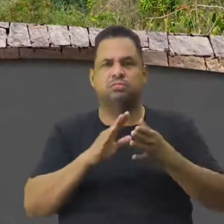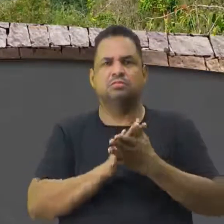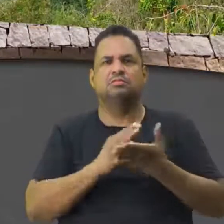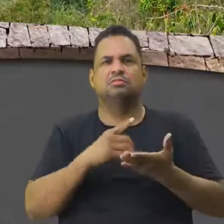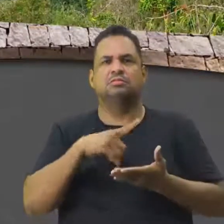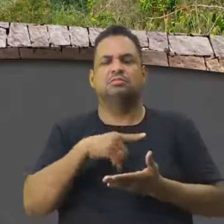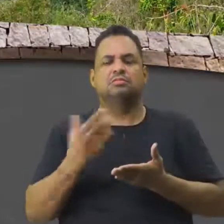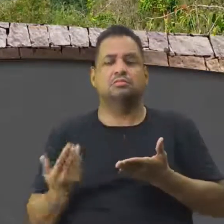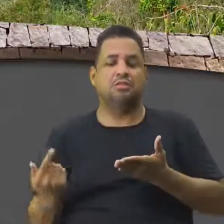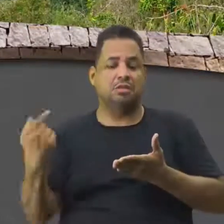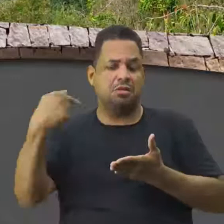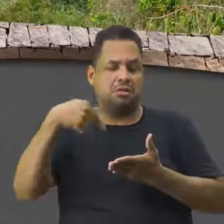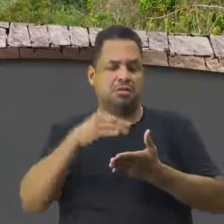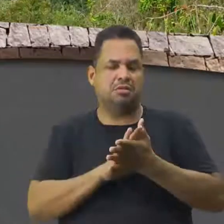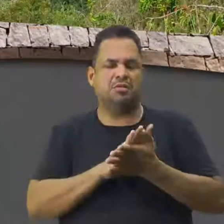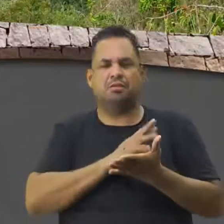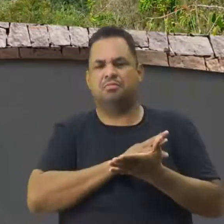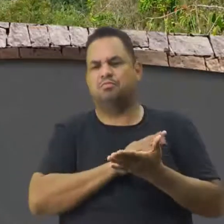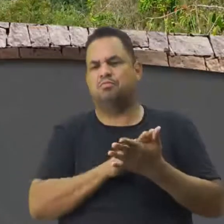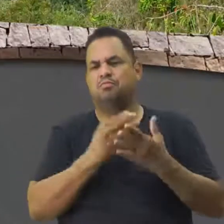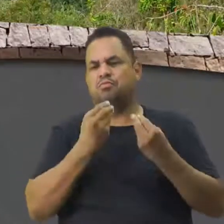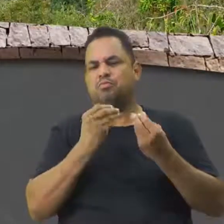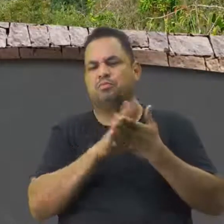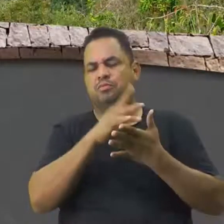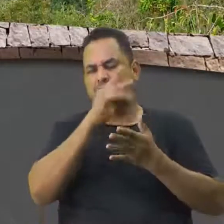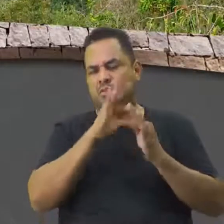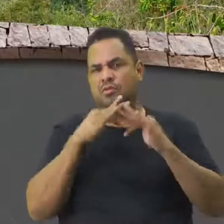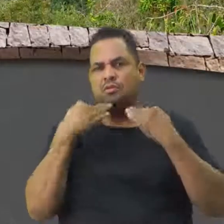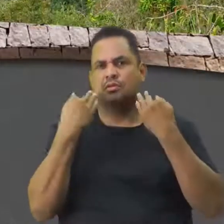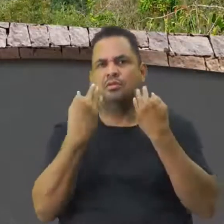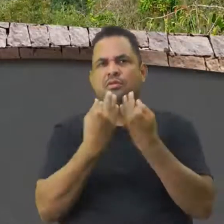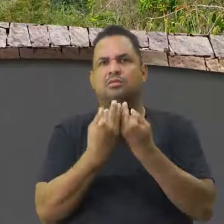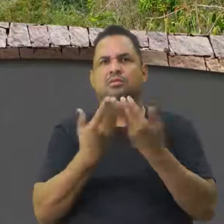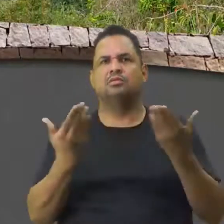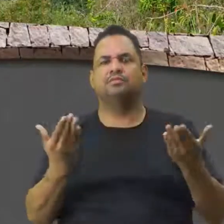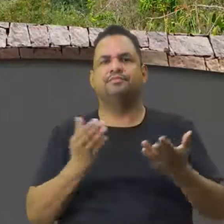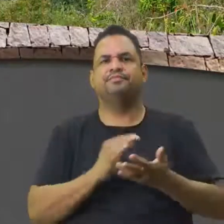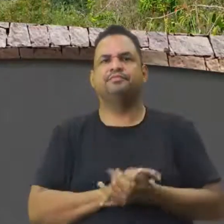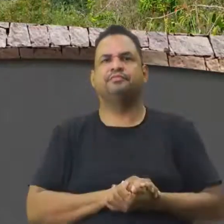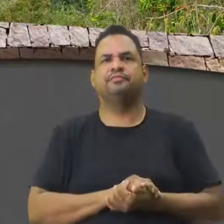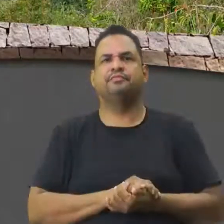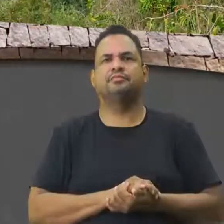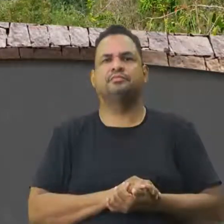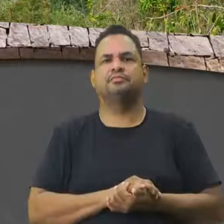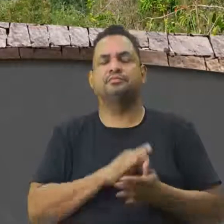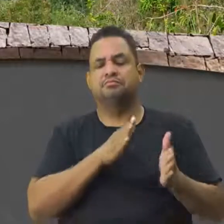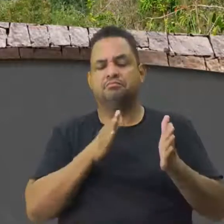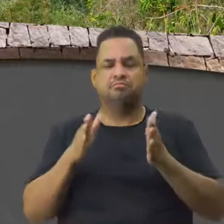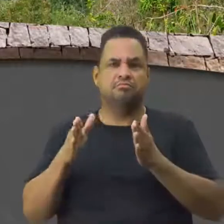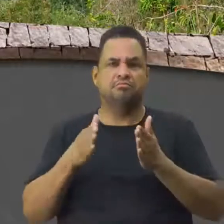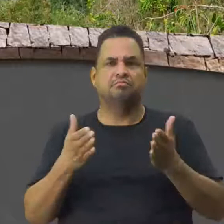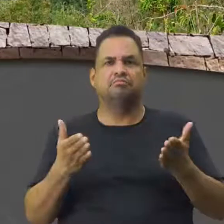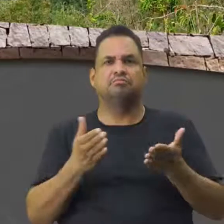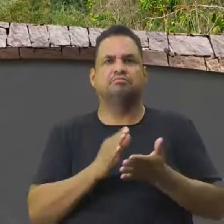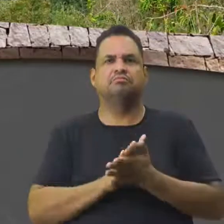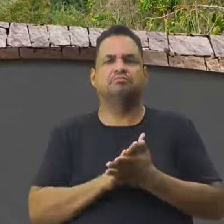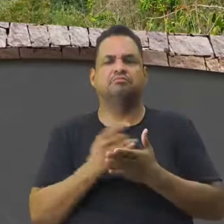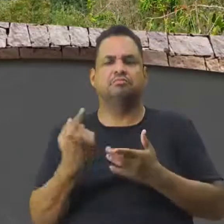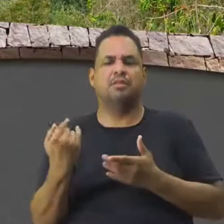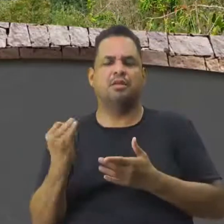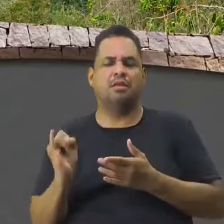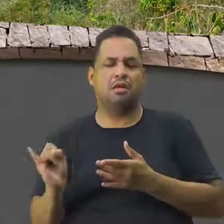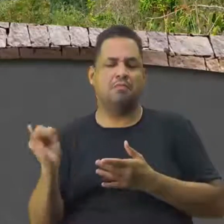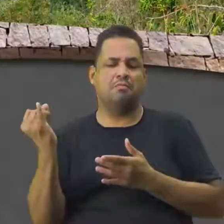milhares de famílias. Isso é uma migração familiar. Na época do látex, a migração era